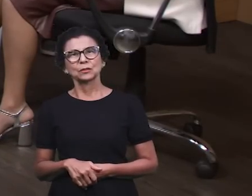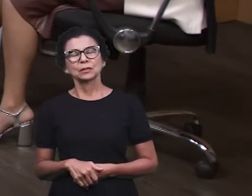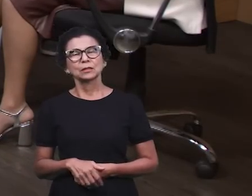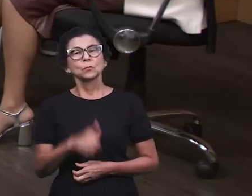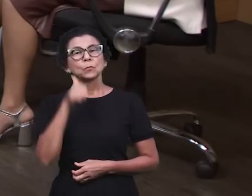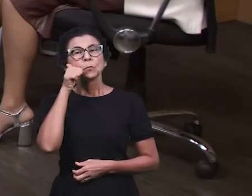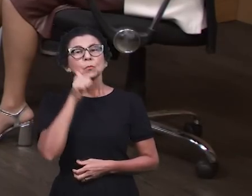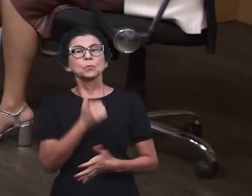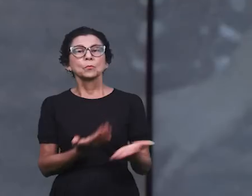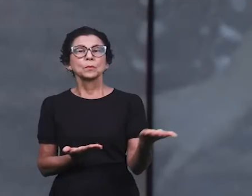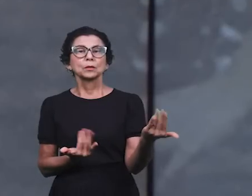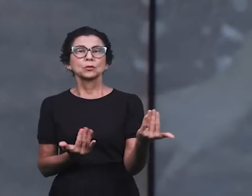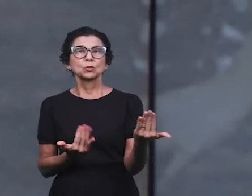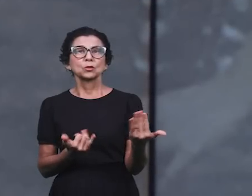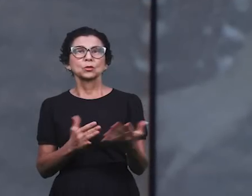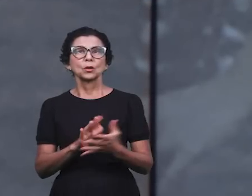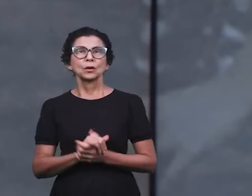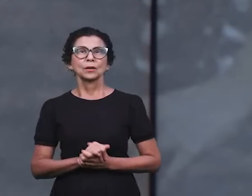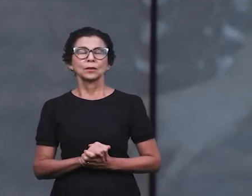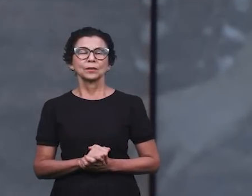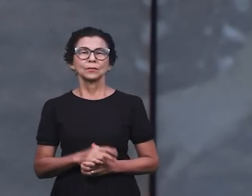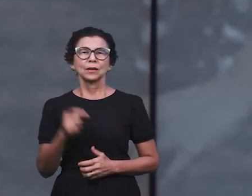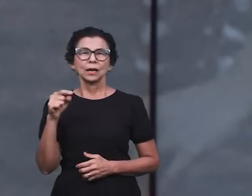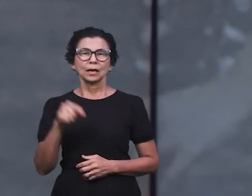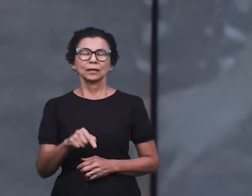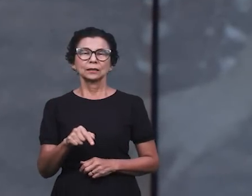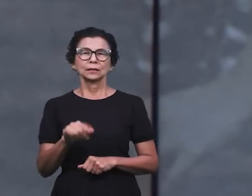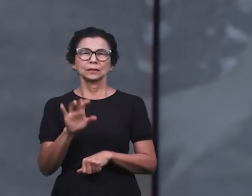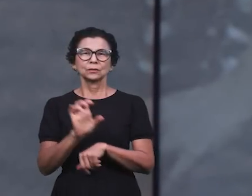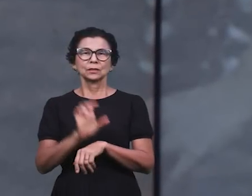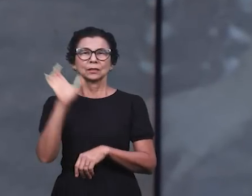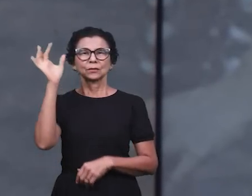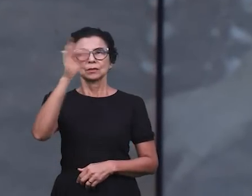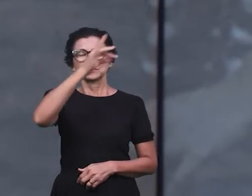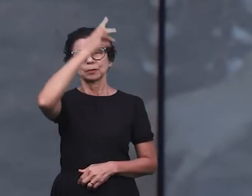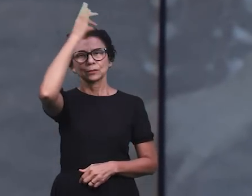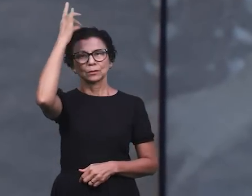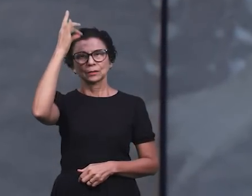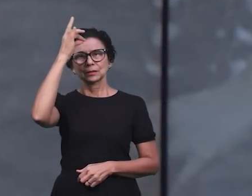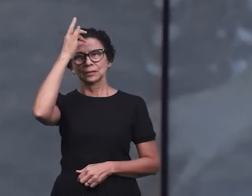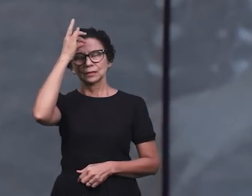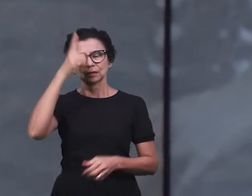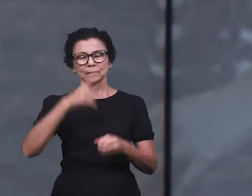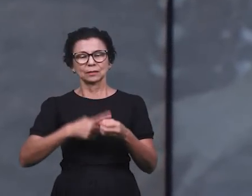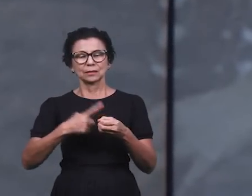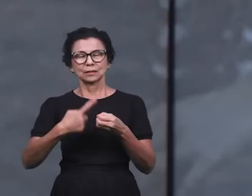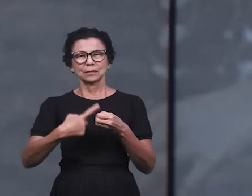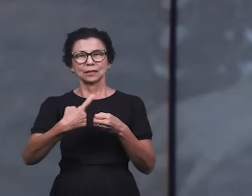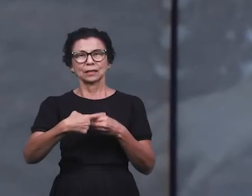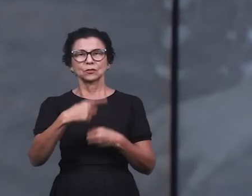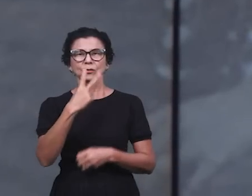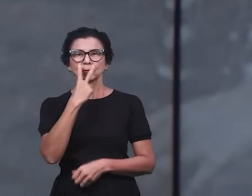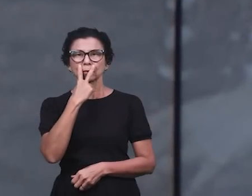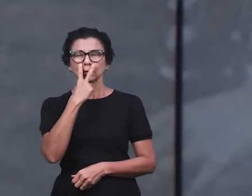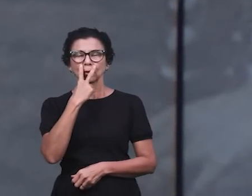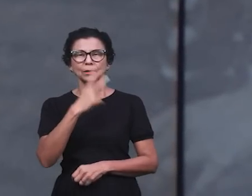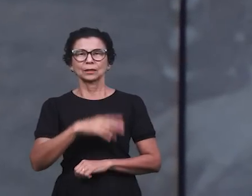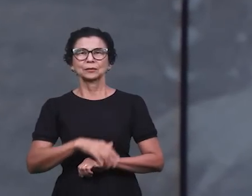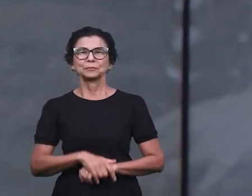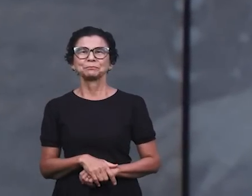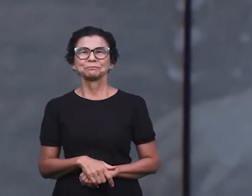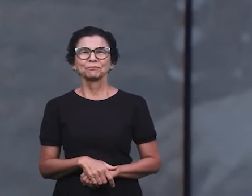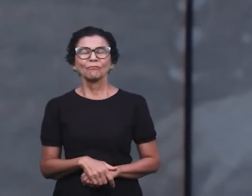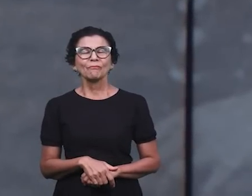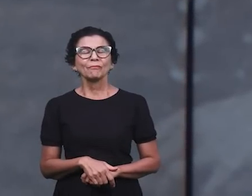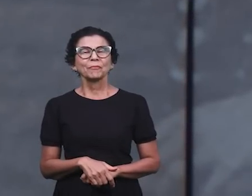de uma jovem que é daqui da igreja do Barro Vermelho, eu digo aqui na Grande Vitória, na cidade de Vitória, na capital do Bairro Vermelho, que